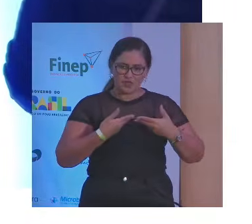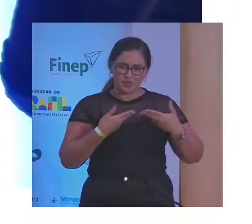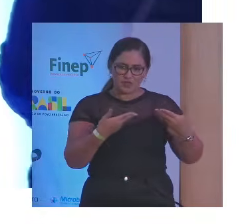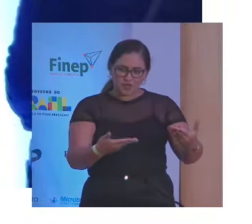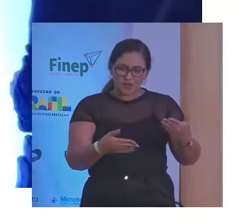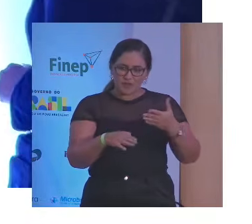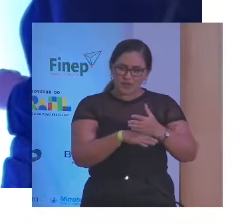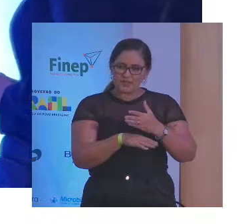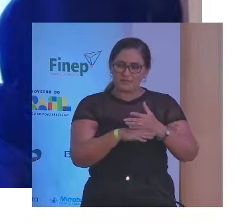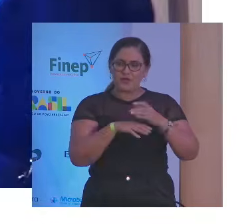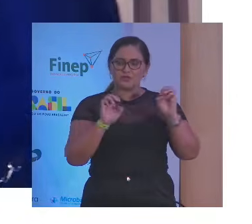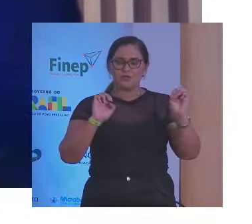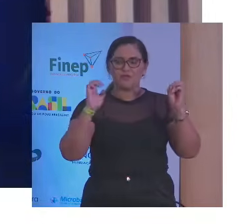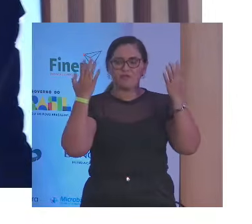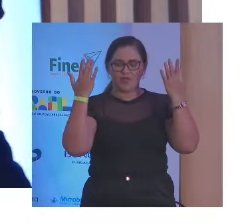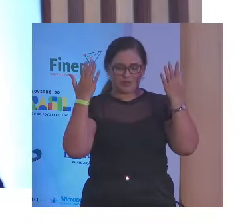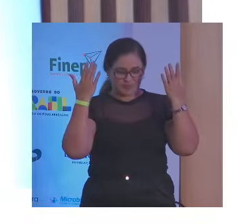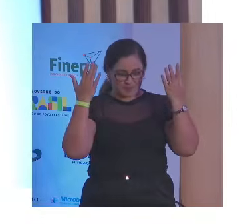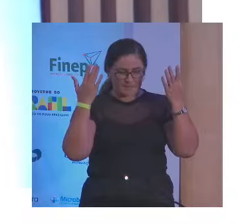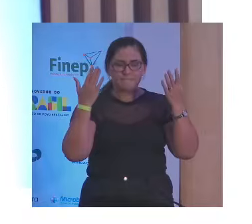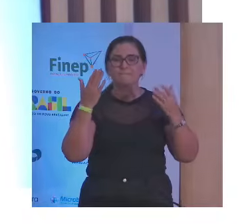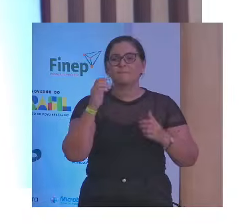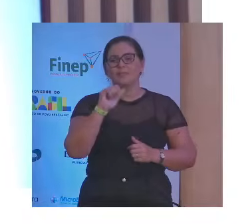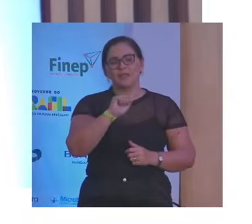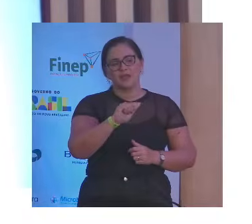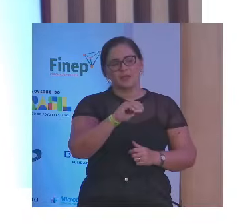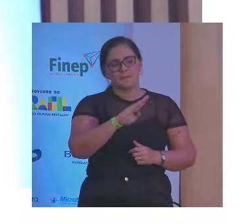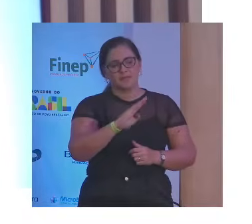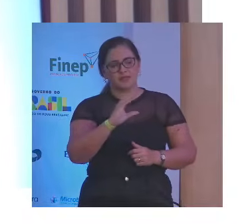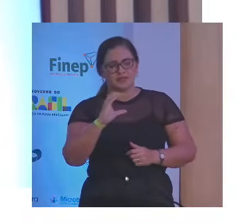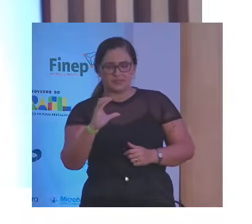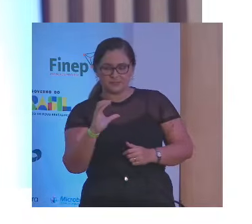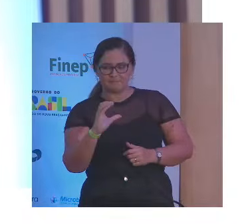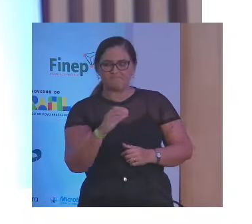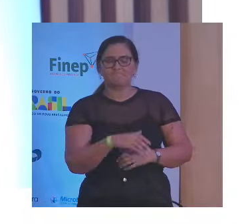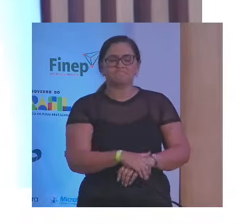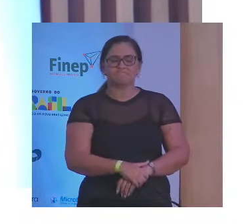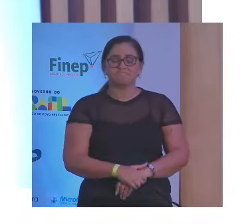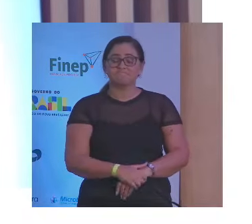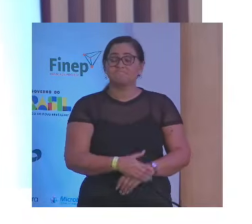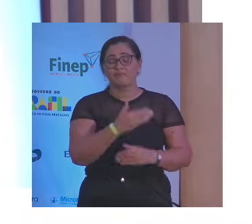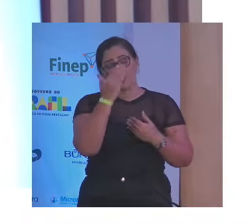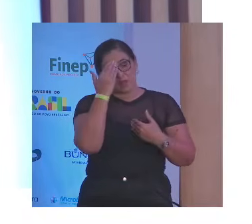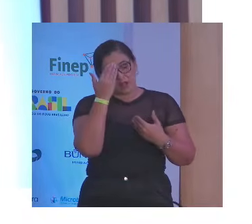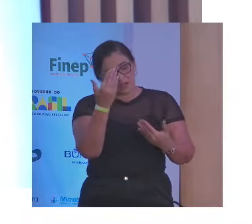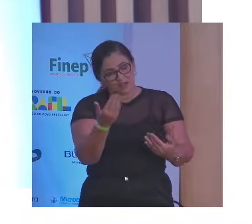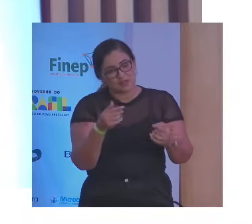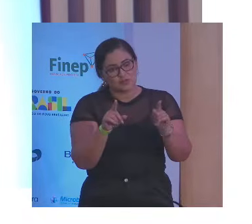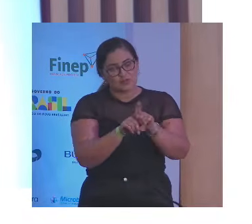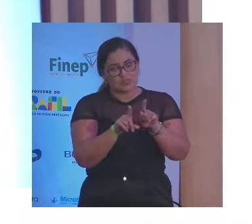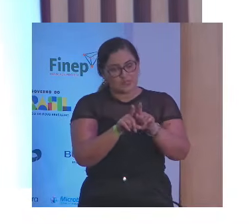participar de um evento da Academia Brasileira de Ciências. Eu agradeço